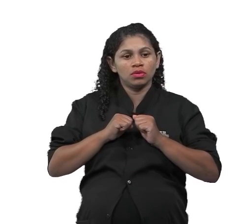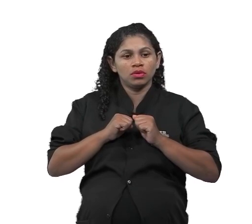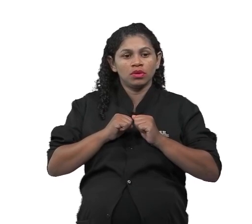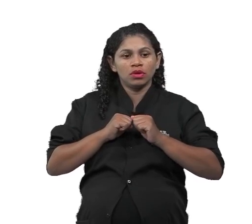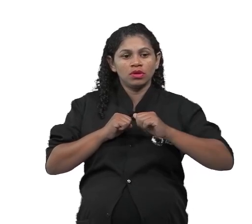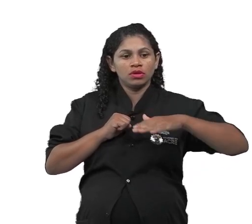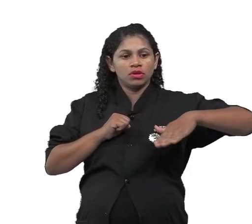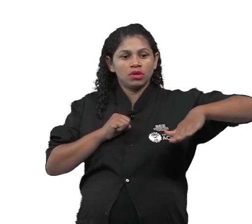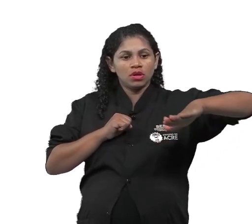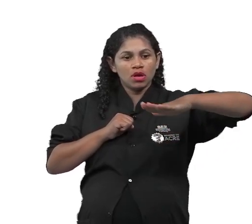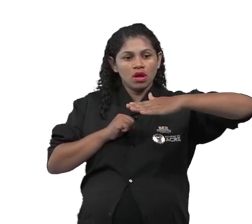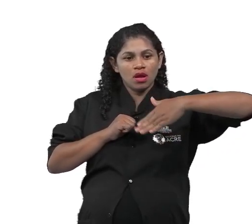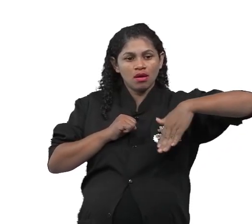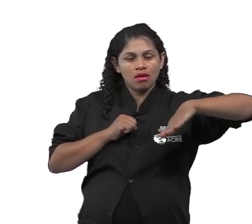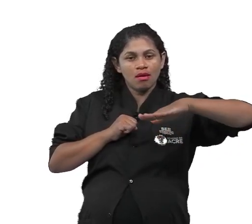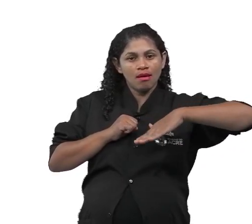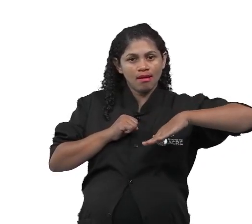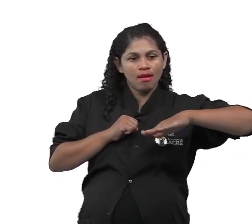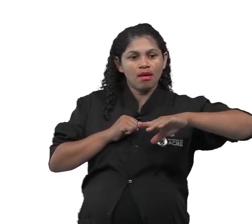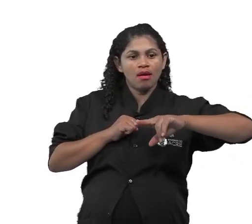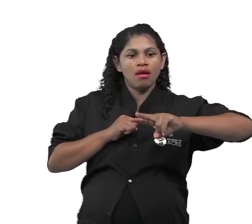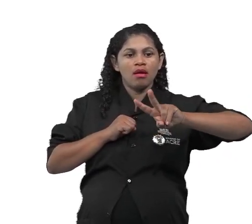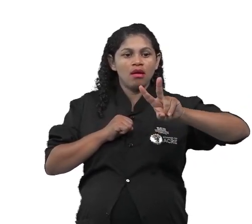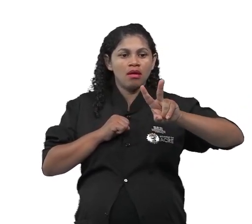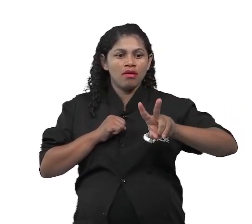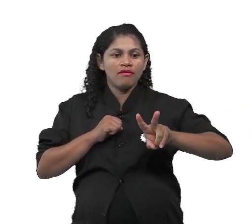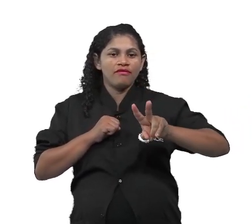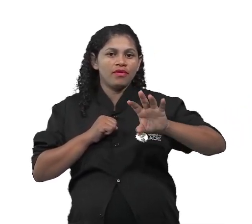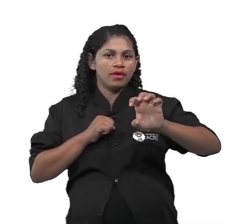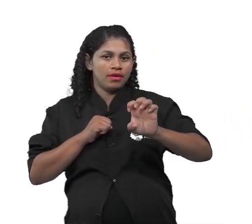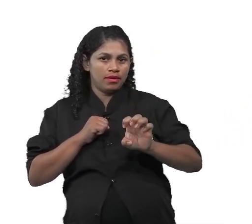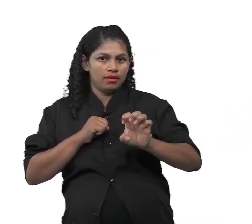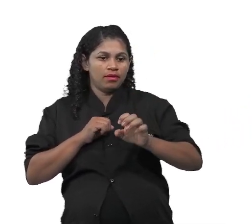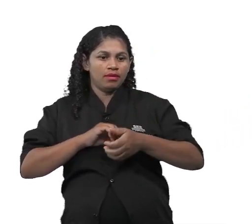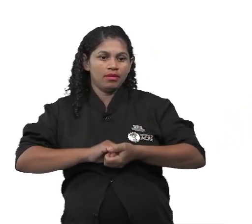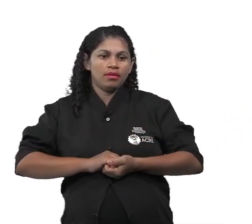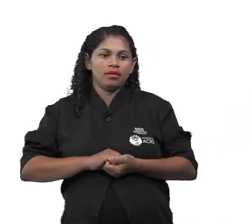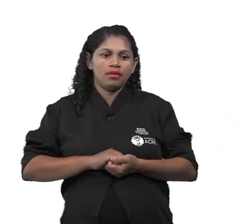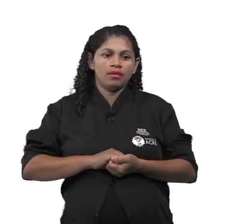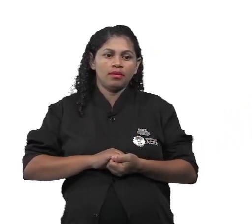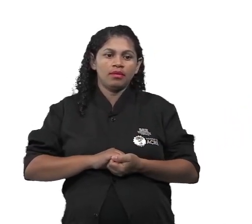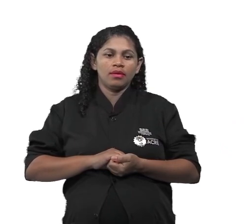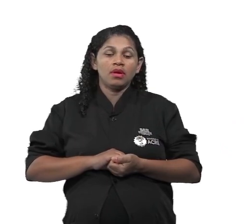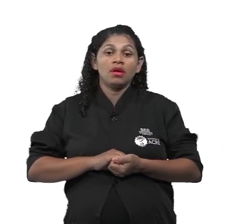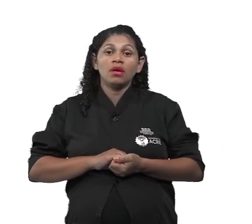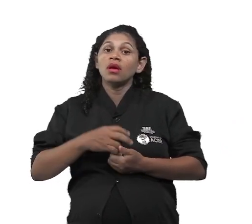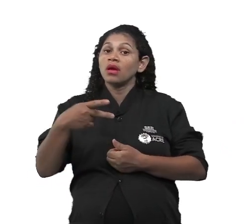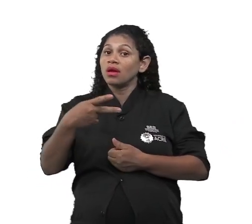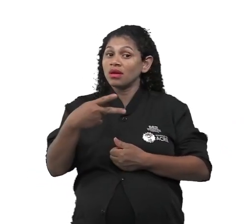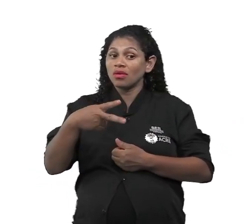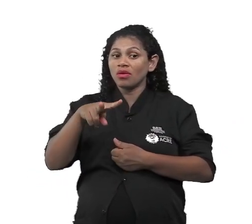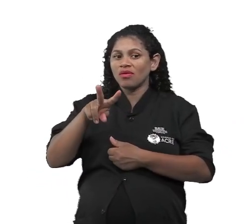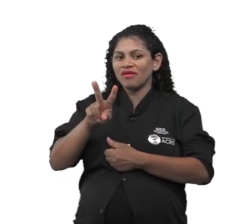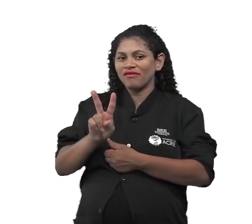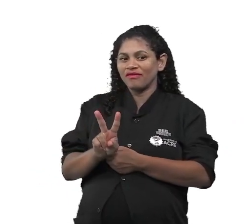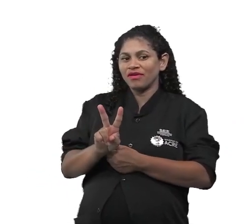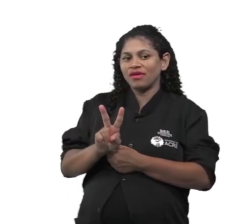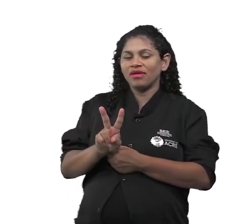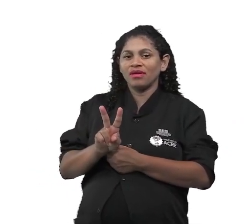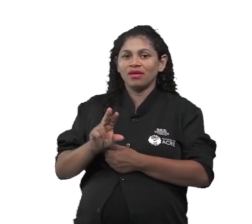da esfera, eu vou colocar aqui o volume da esfera, é o volume de um cilindro